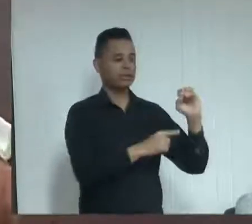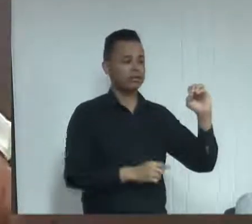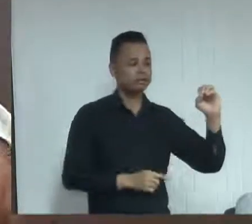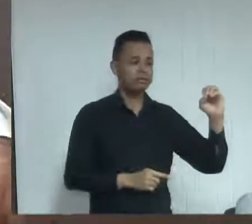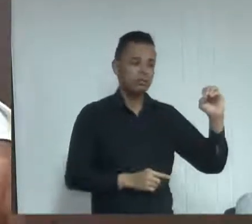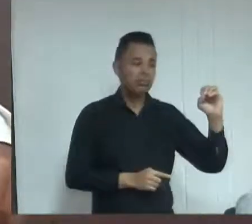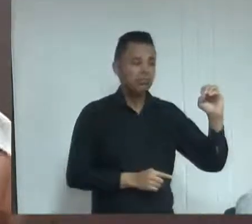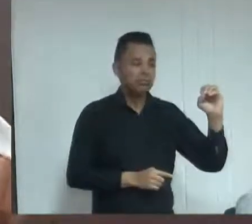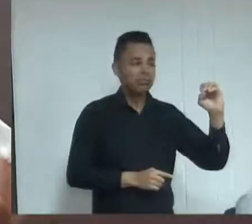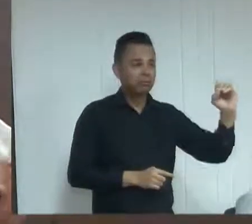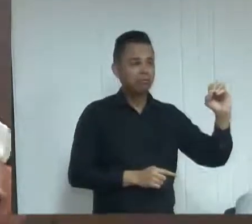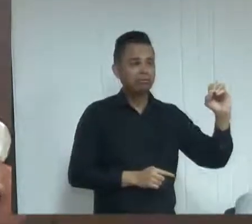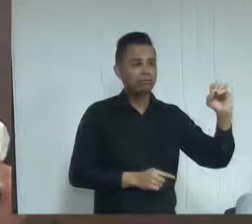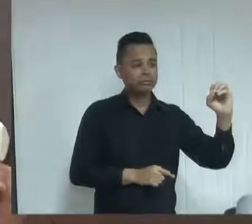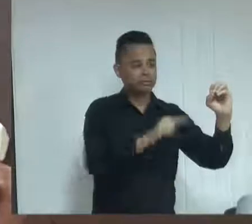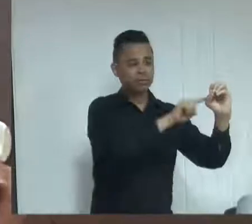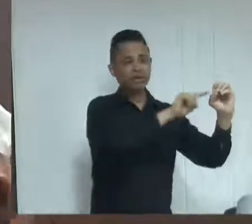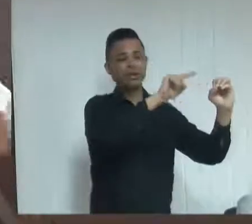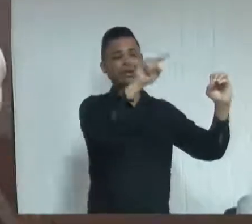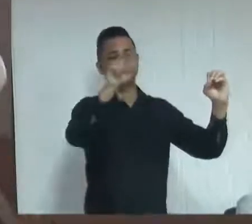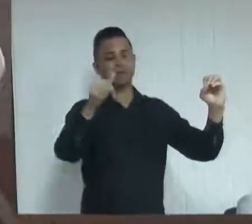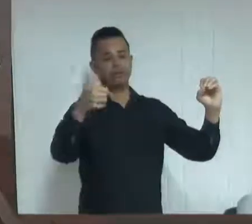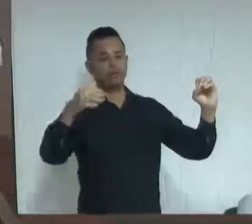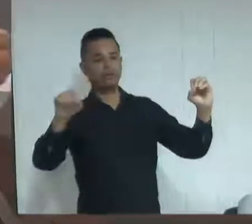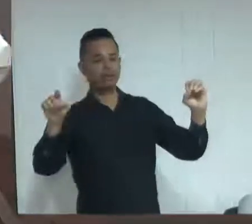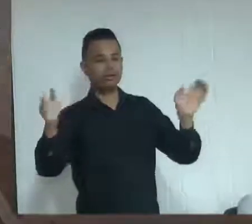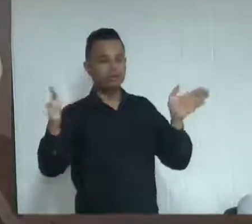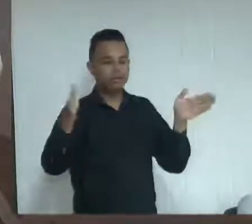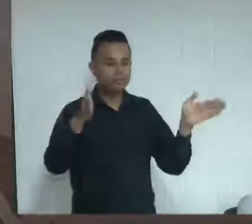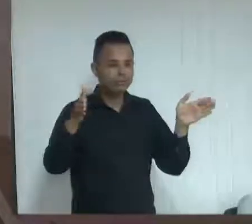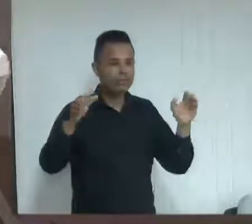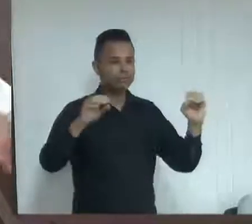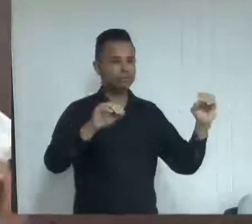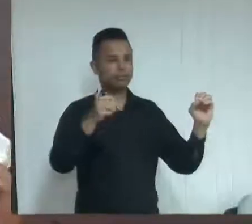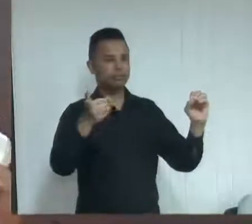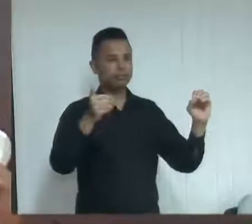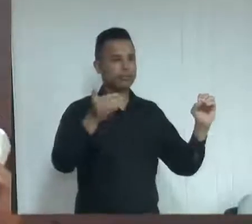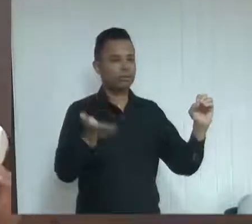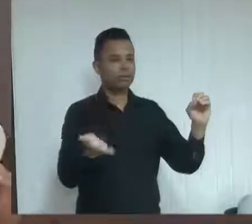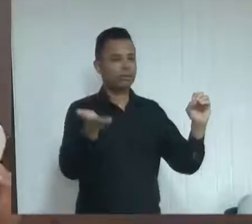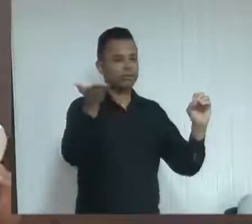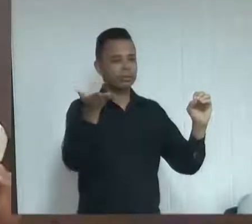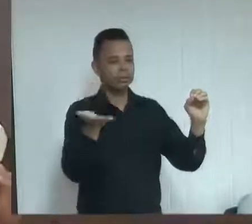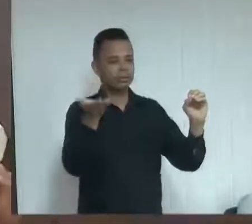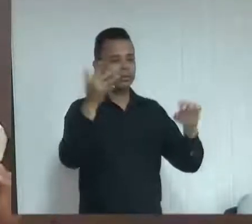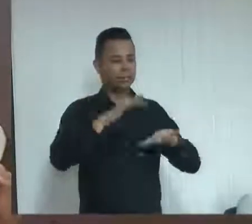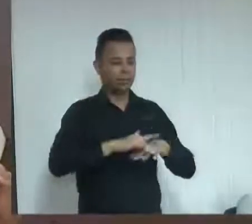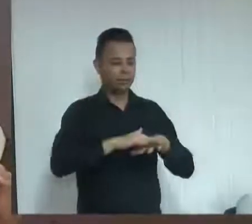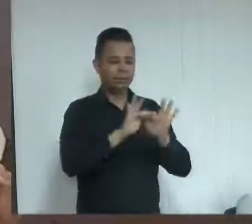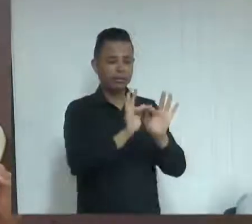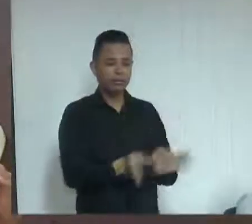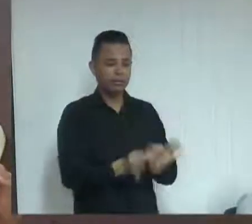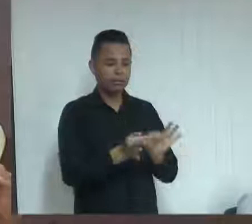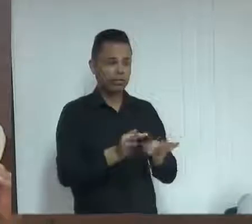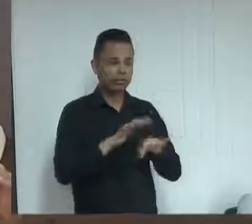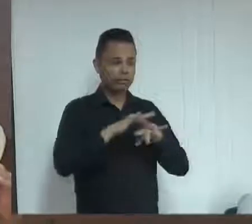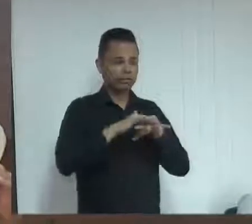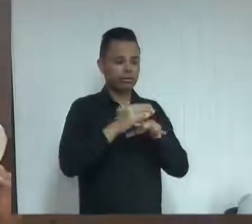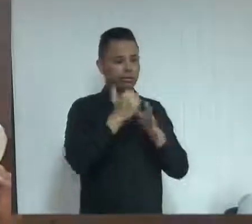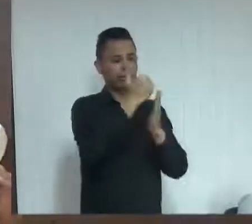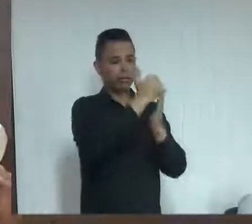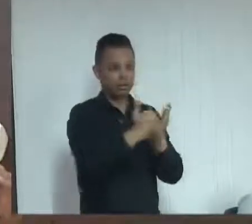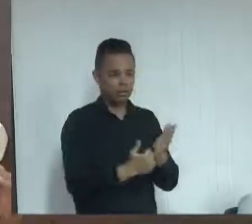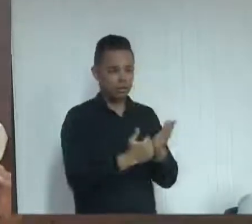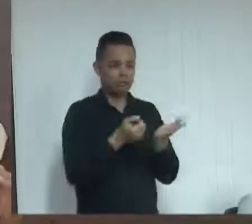desconto. Eu não vou entrar na polêmica do aumento, desconto, aumento, não aumento. Matemática ela é muito simples. Para quem tinha desconto